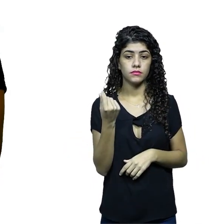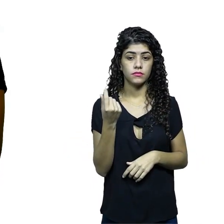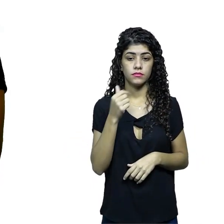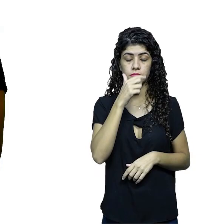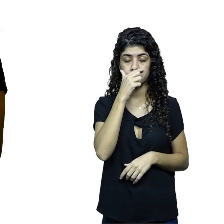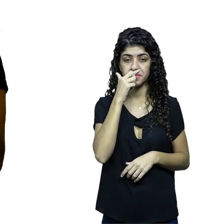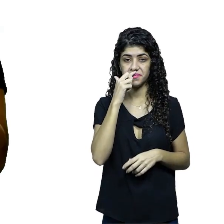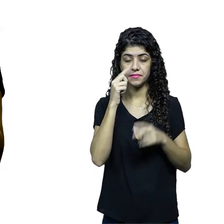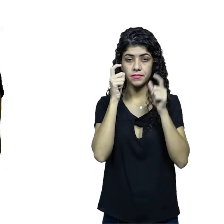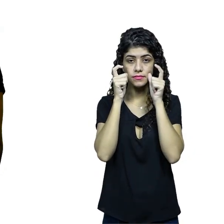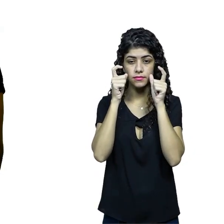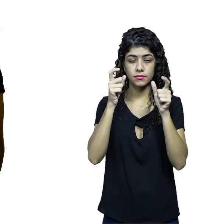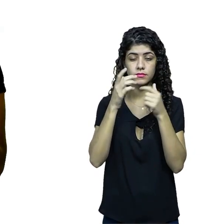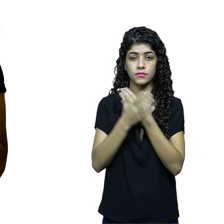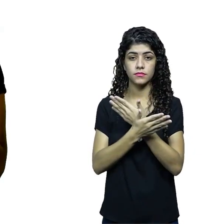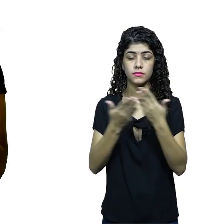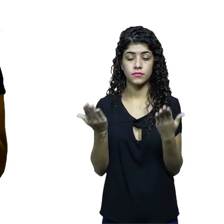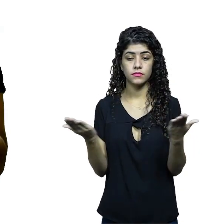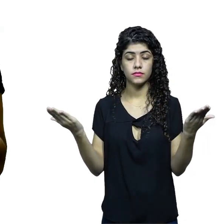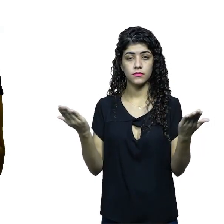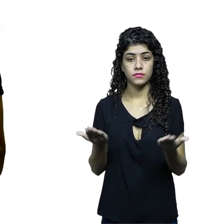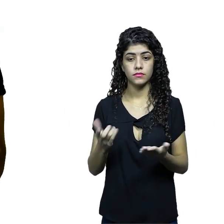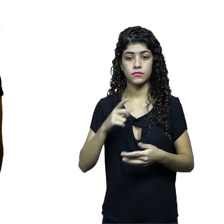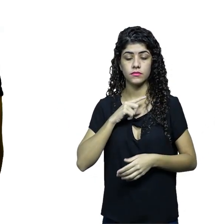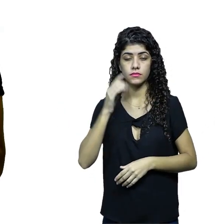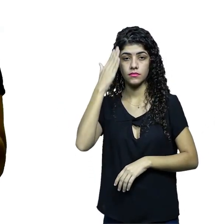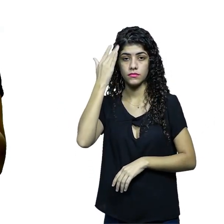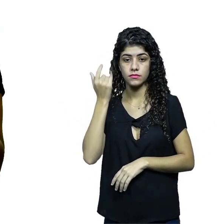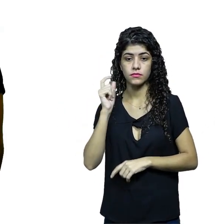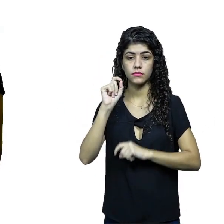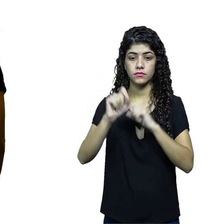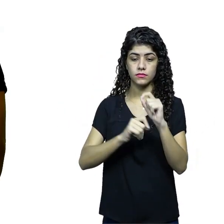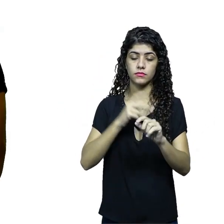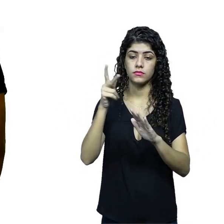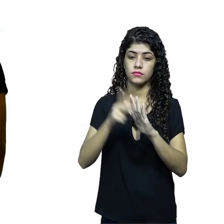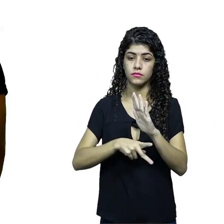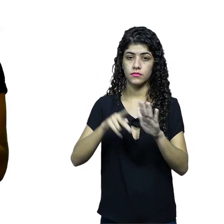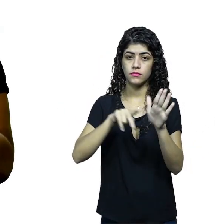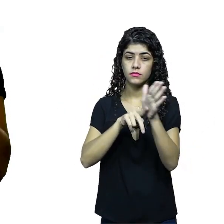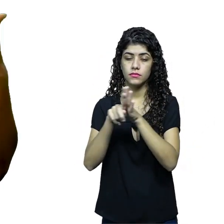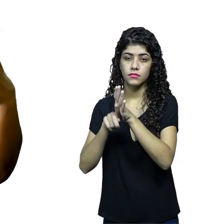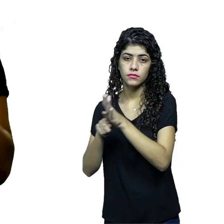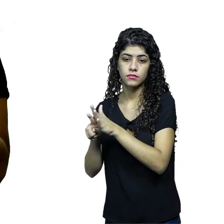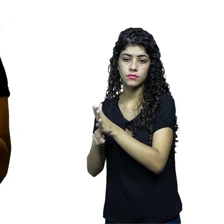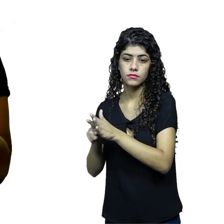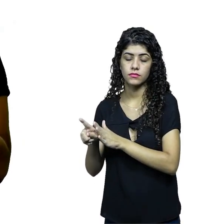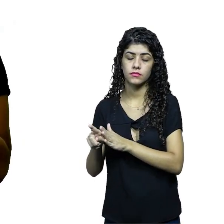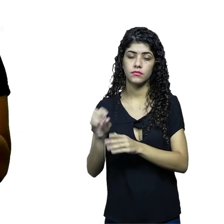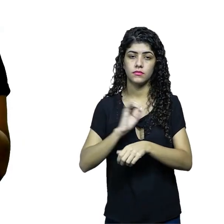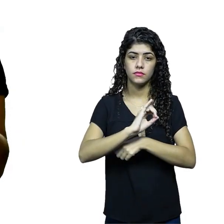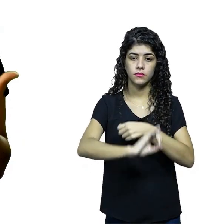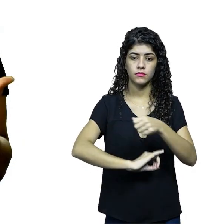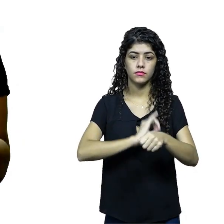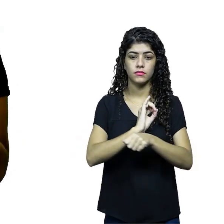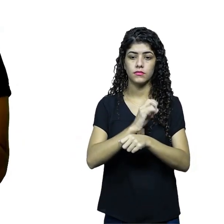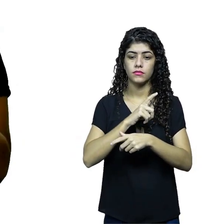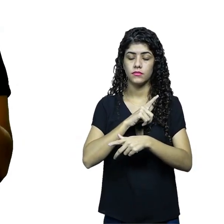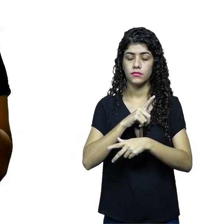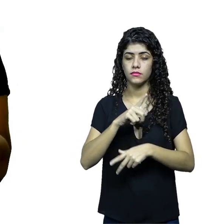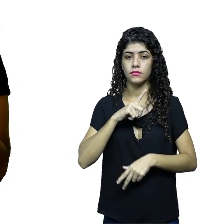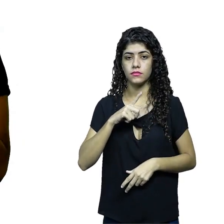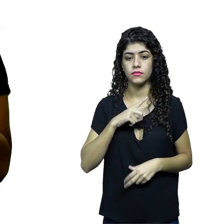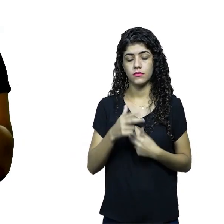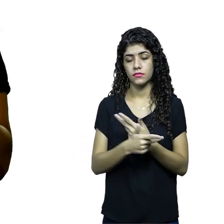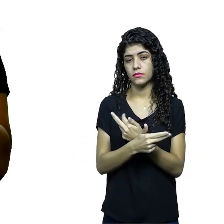aos fundos, é bem interessante que vocês, a partir de agora, que já sabem fazer projetos, comecem a pesquisar. Nas redes sociais